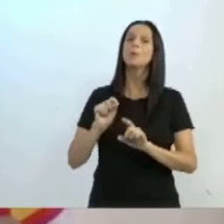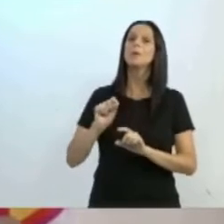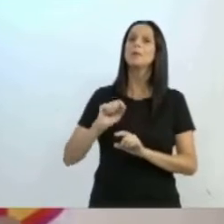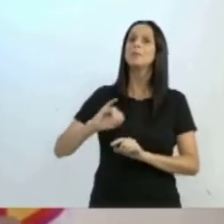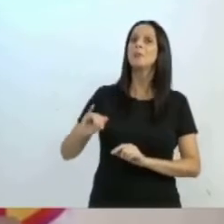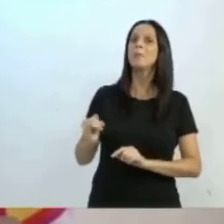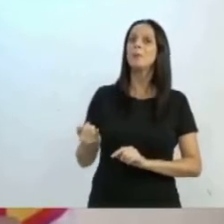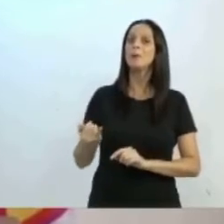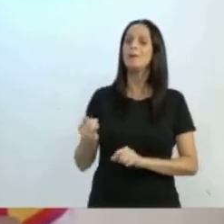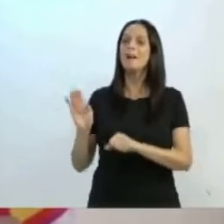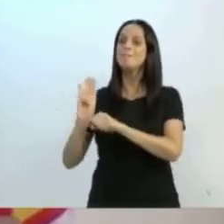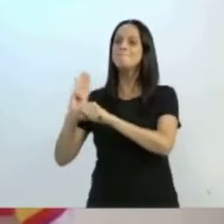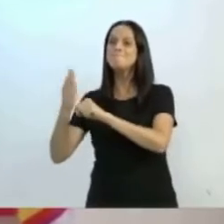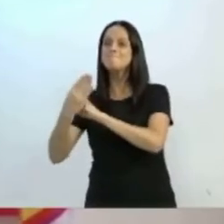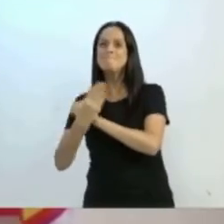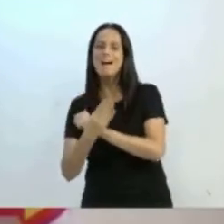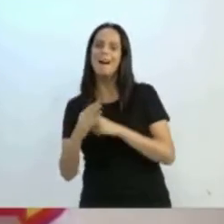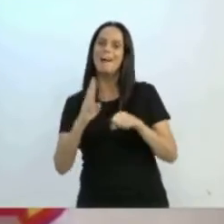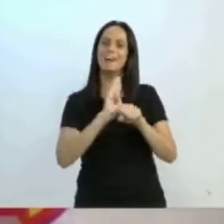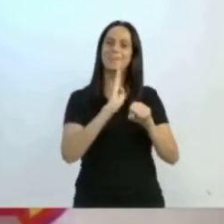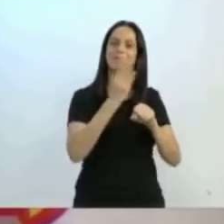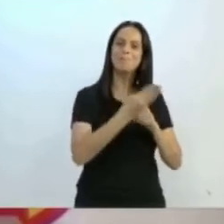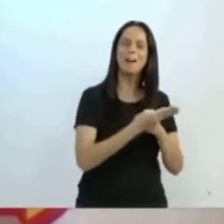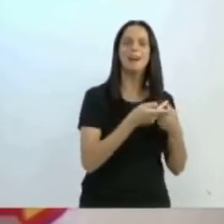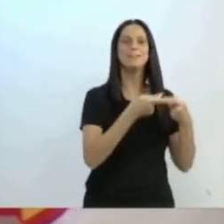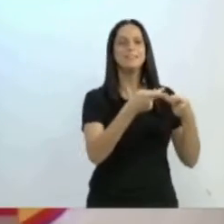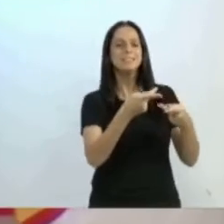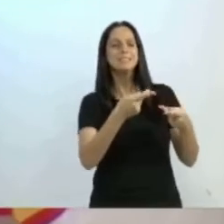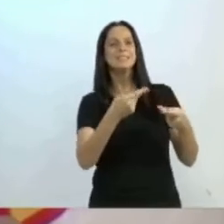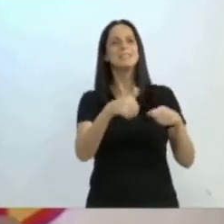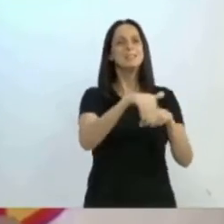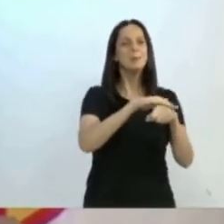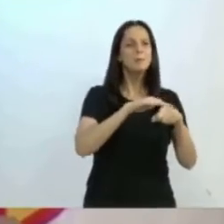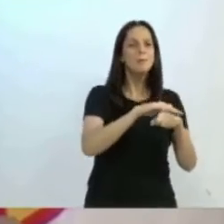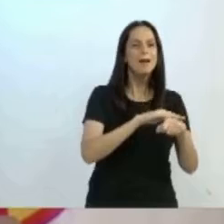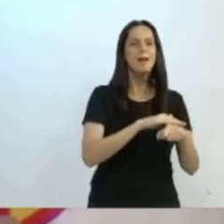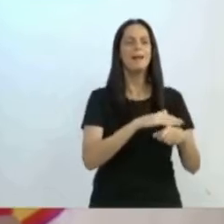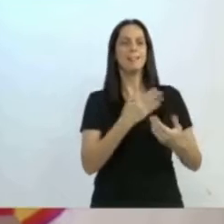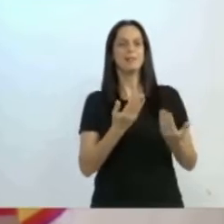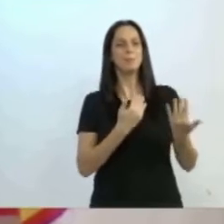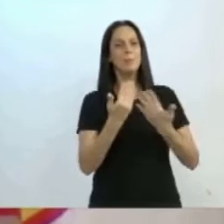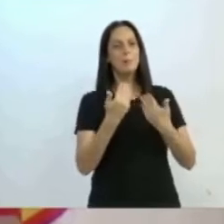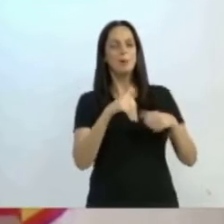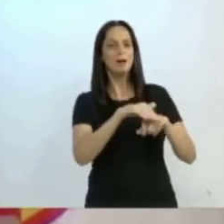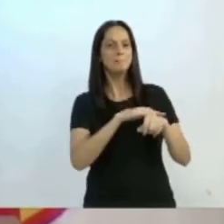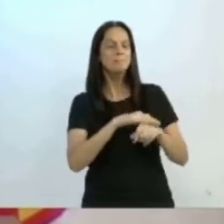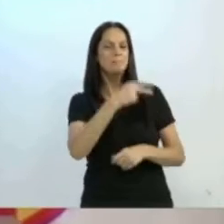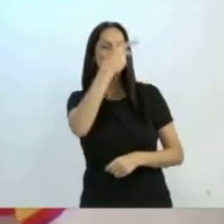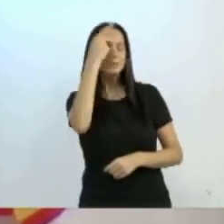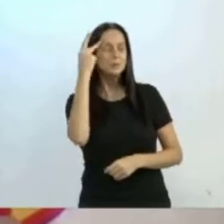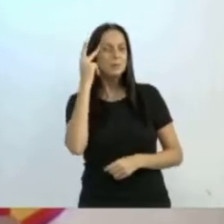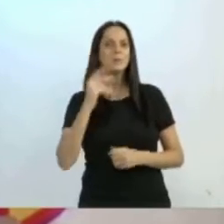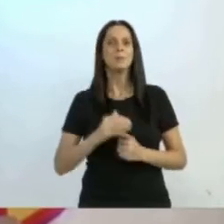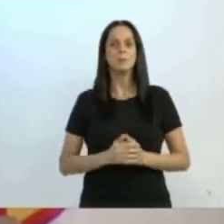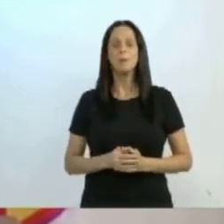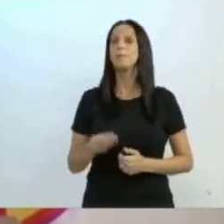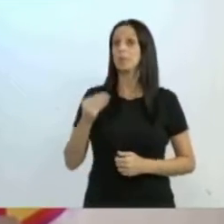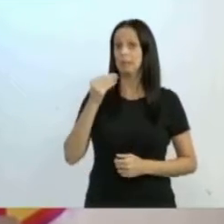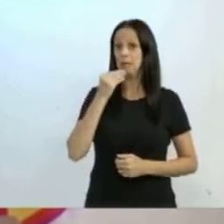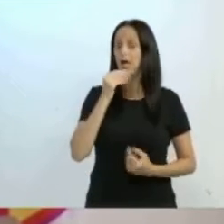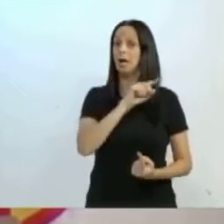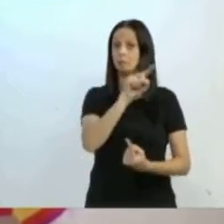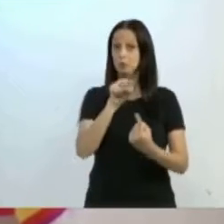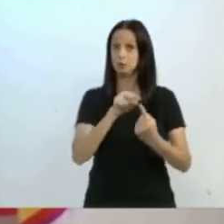aconteceu aproveitei o momento de estar no bairro e vivenciar não só visitar os seres Vereador a escola